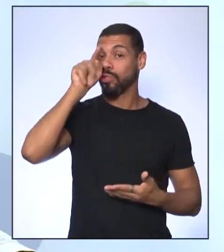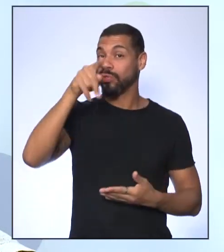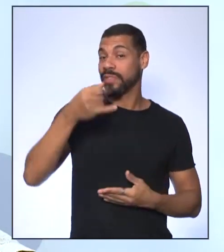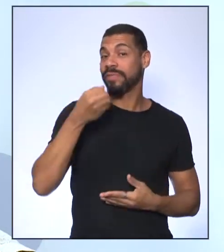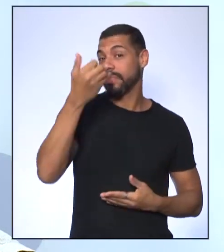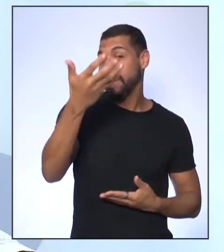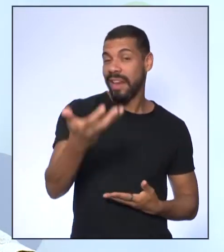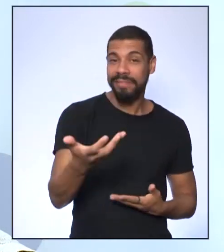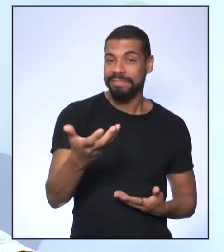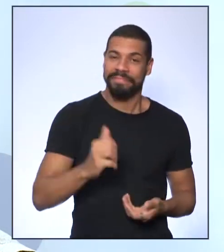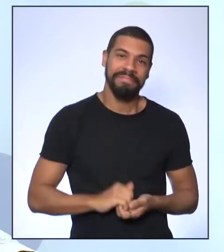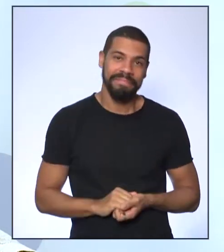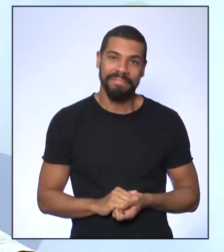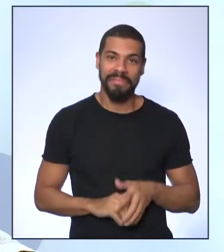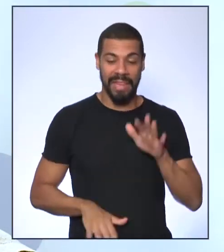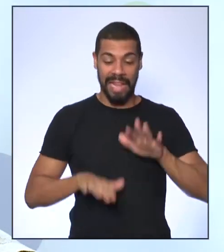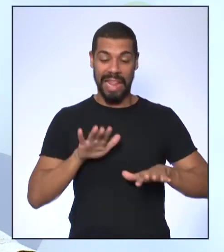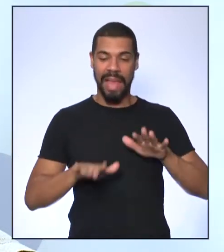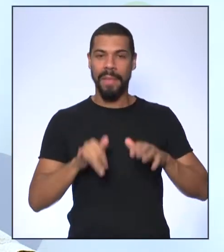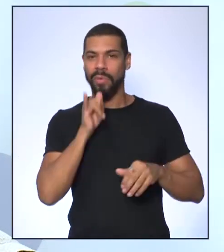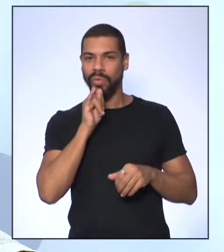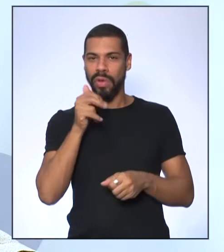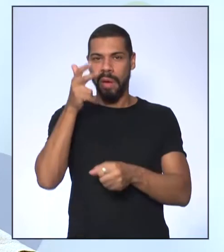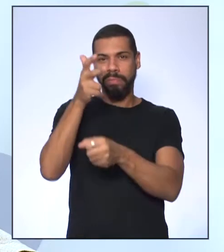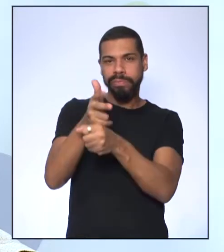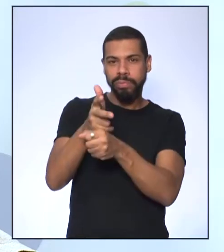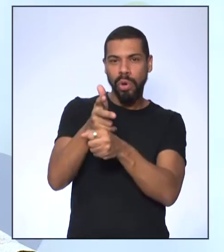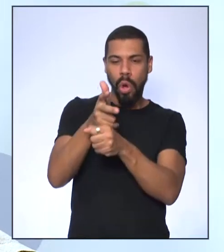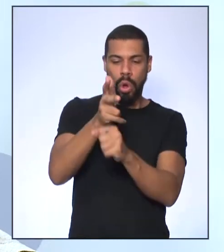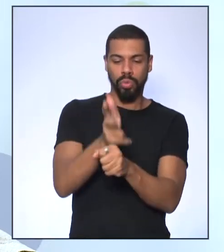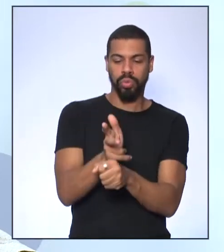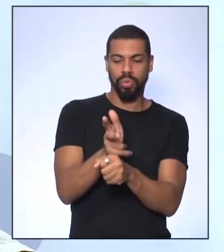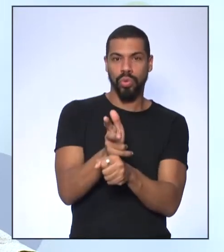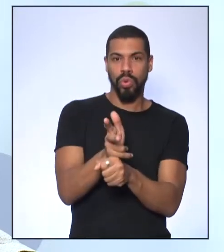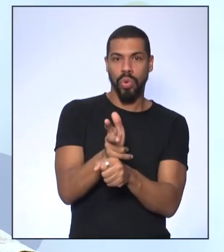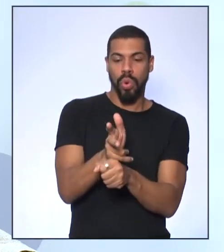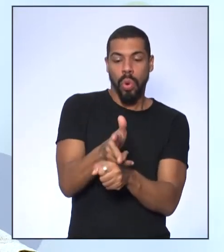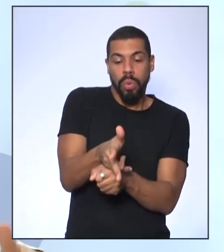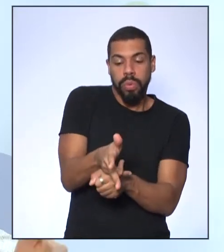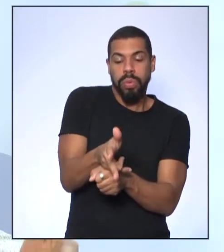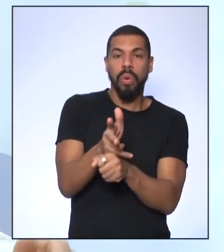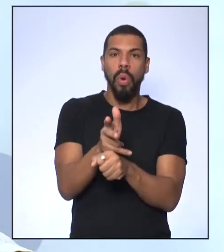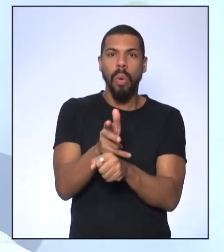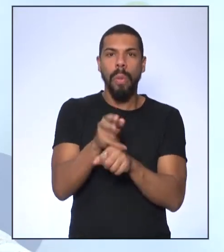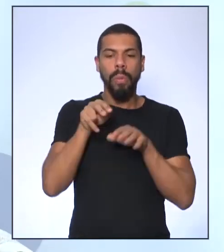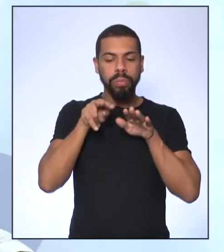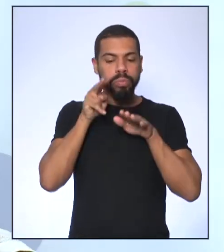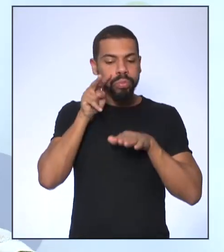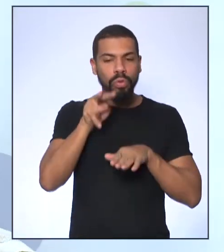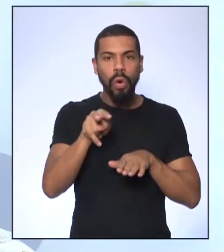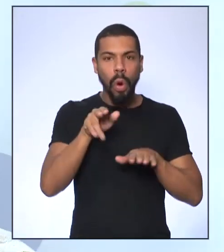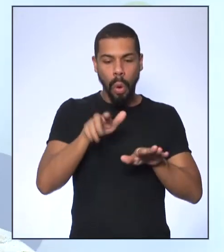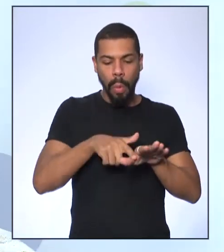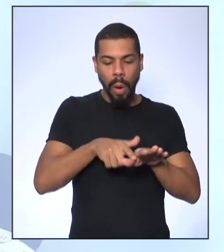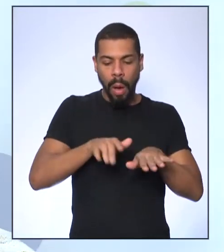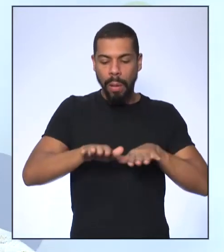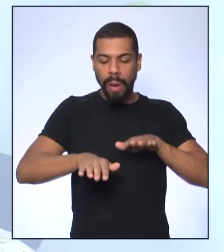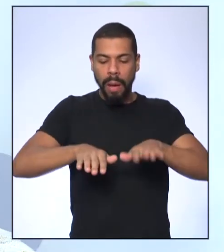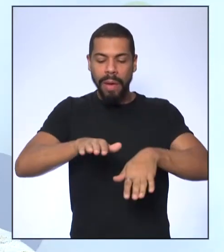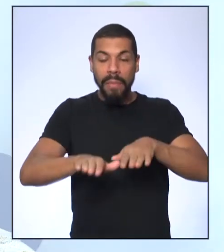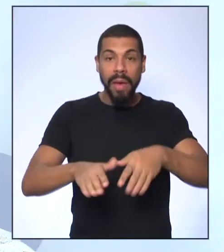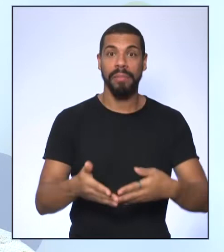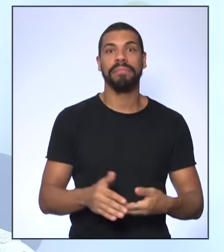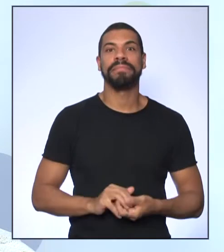história, dependendo do plano que você vai contar, você posicionar a câmera no chão para mostrar os pés do personagem, ela vai te ajudar a narrar, vai te ajudar a contar a